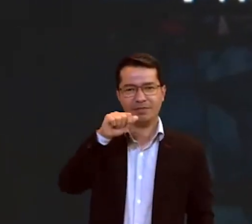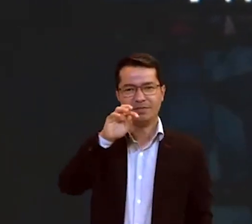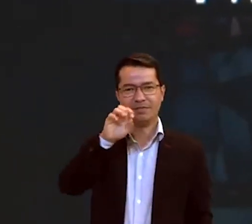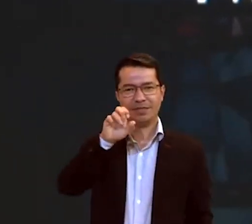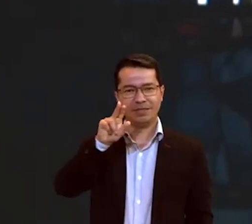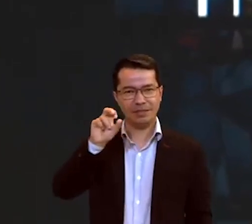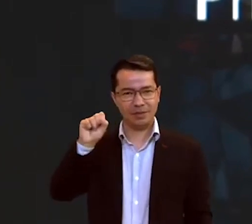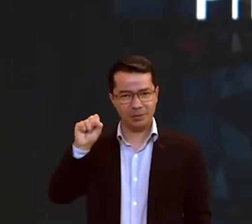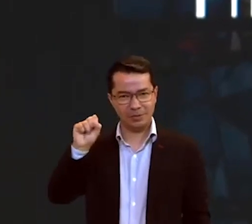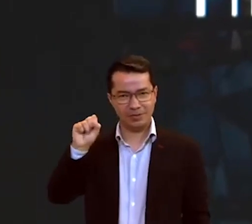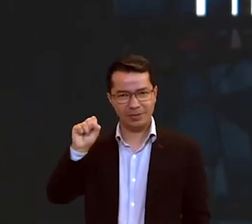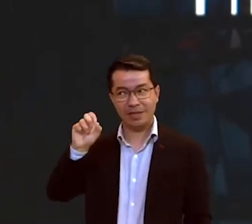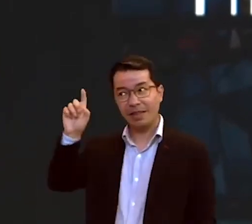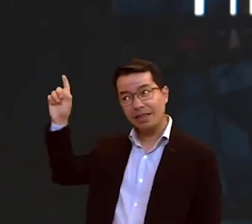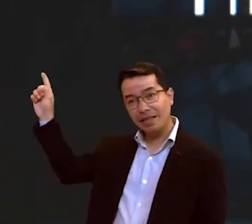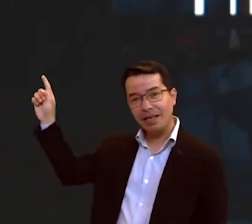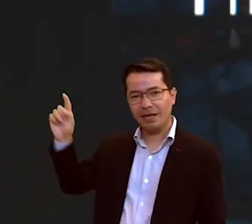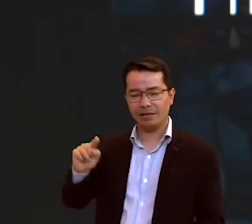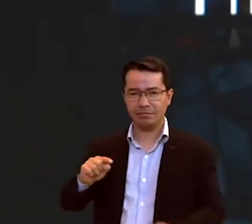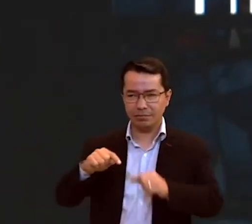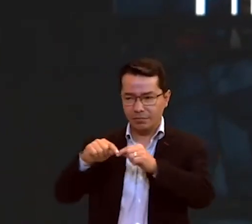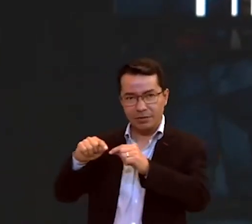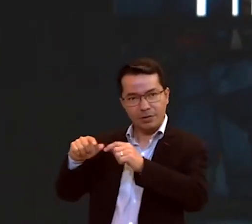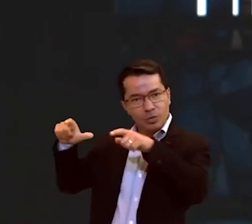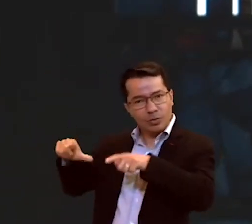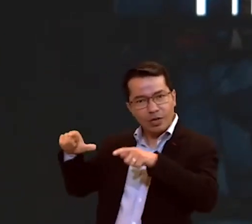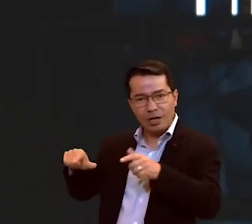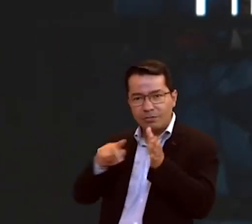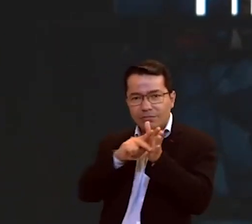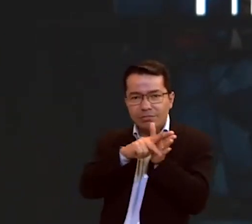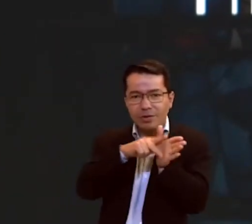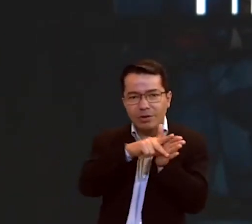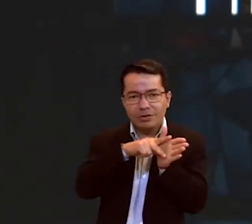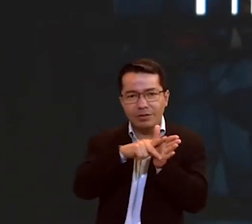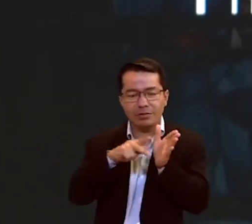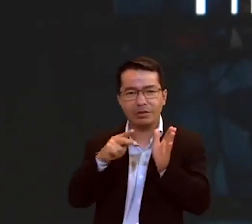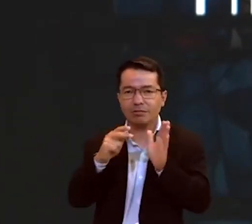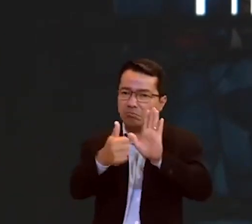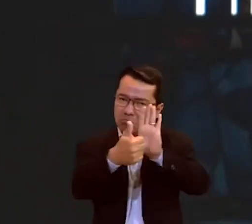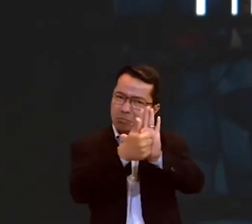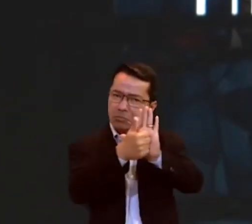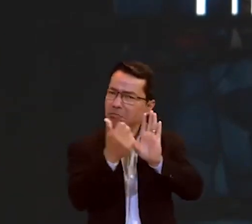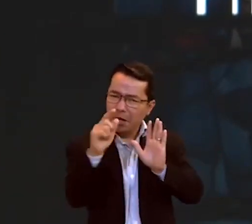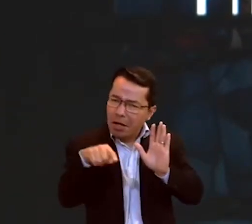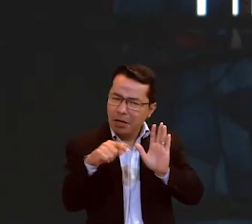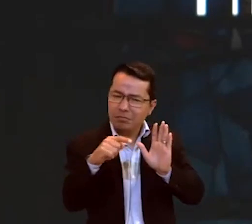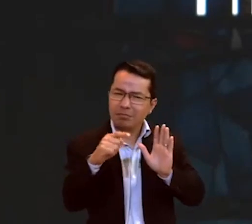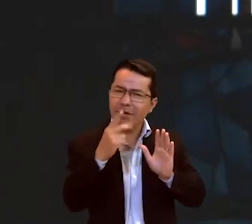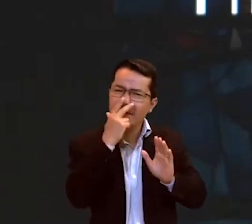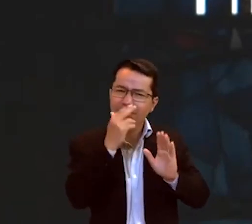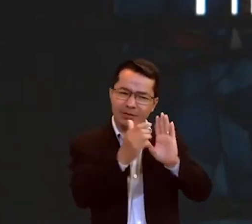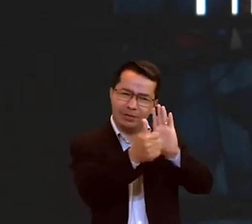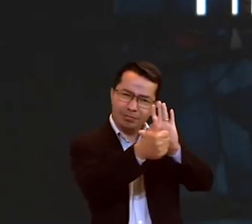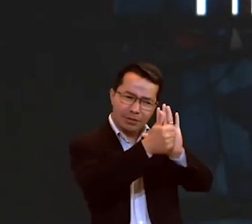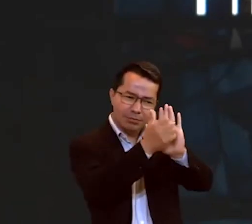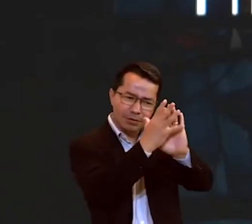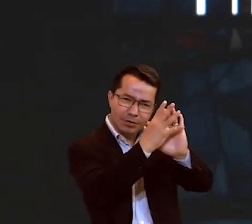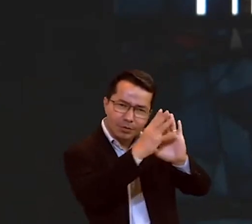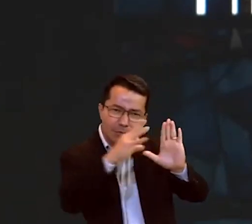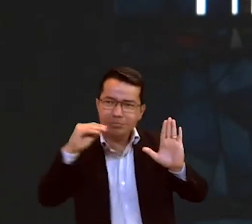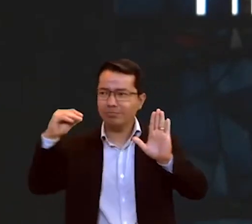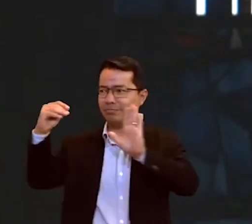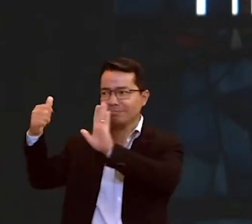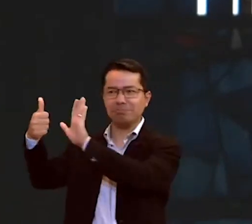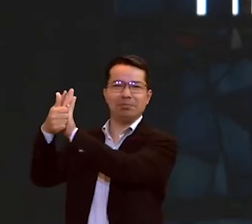campus? Campus Portão, o que é isso? É uma igreja? O que é? É uma extensão da PIB, é uma igreja na região do Portão. Então é